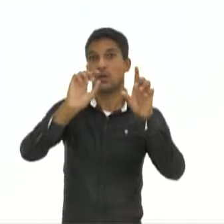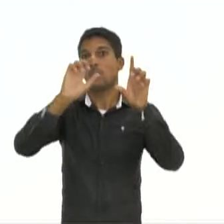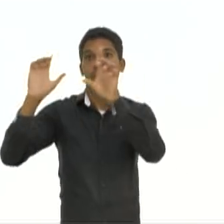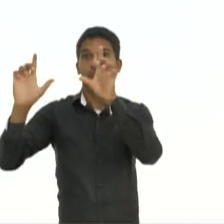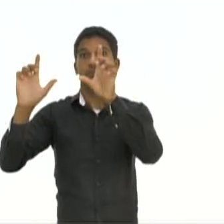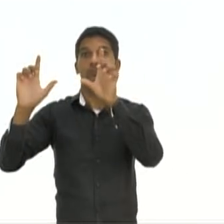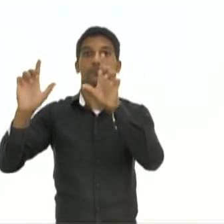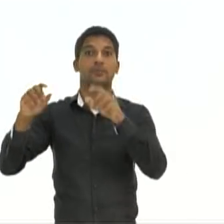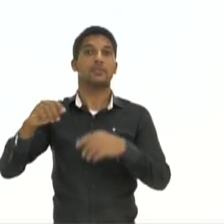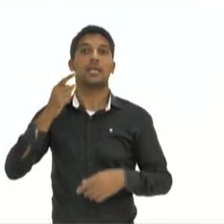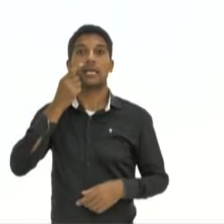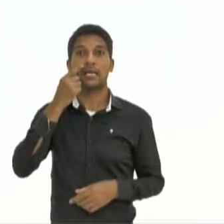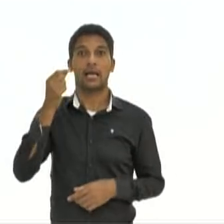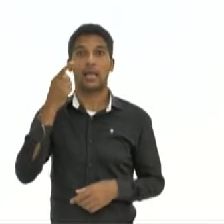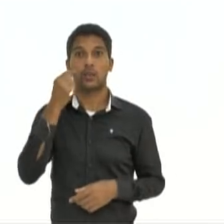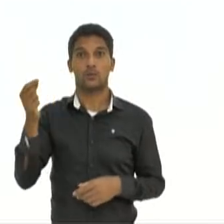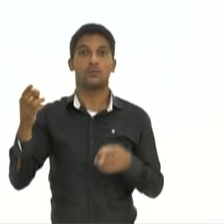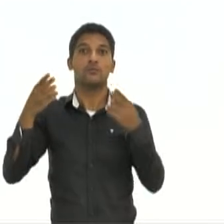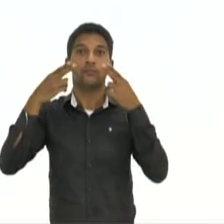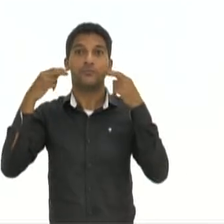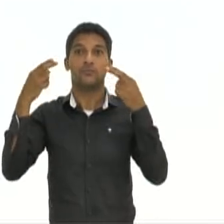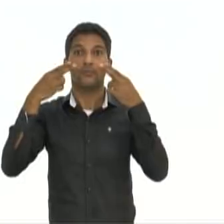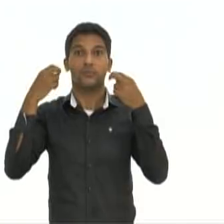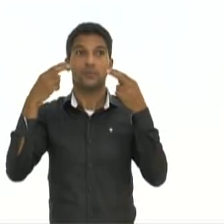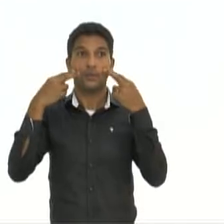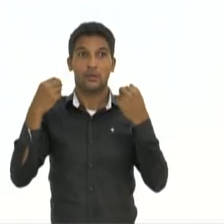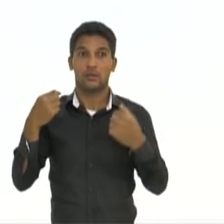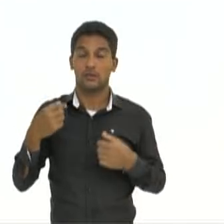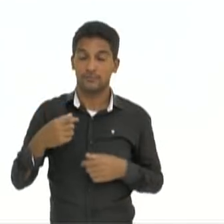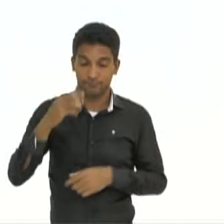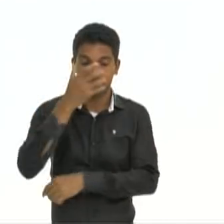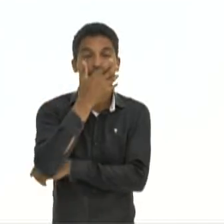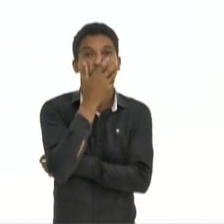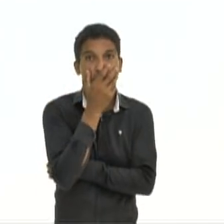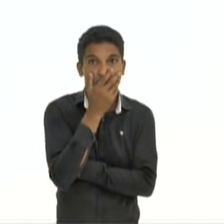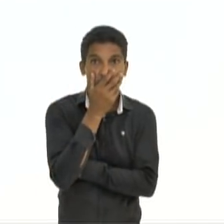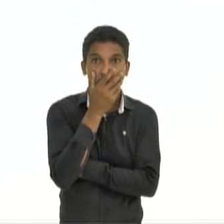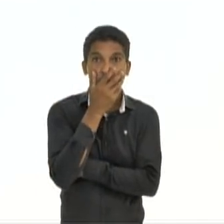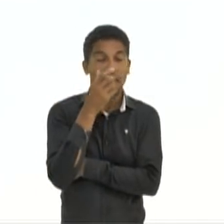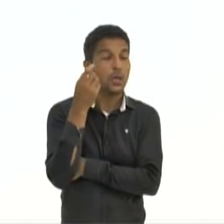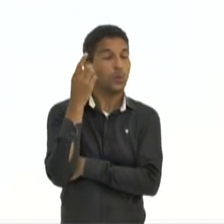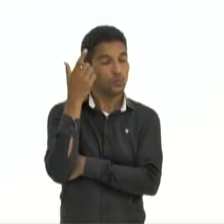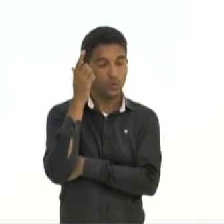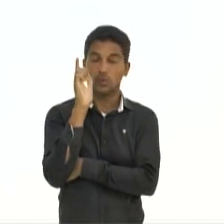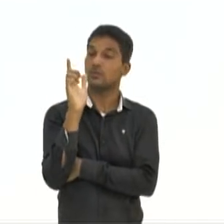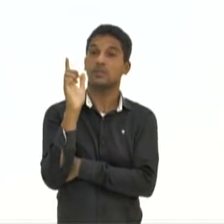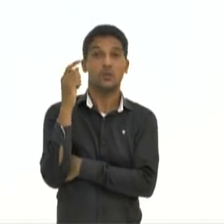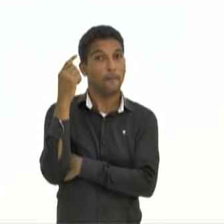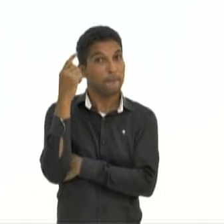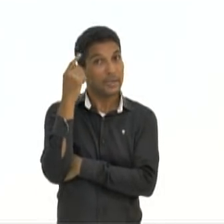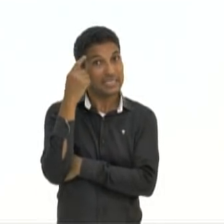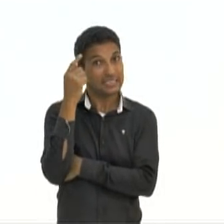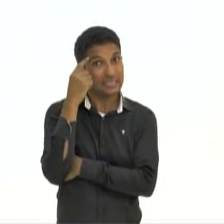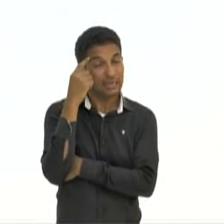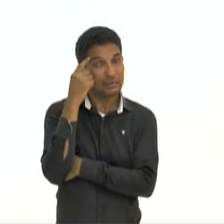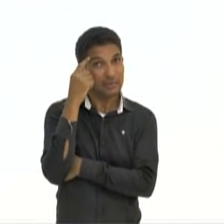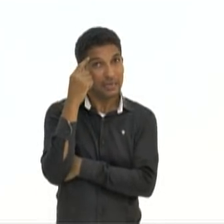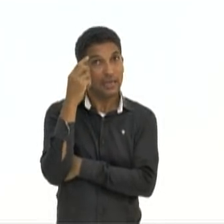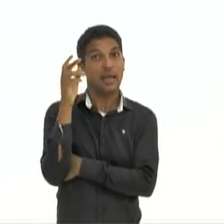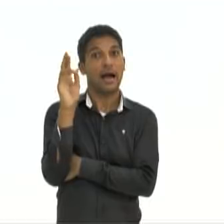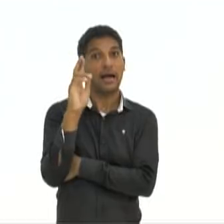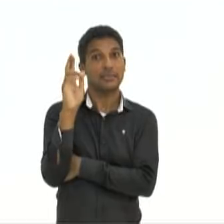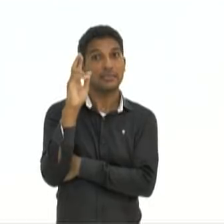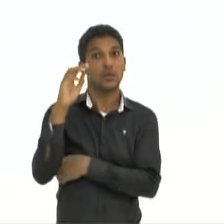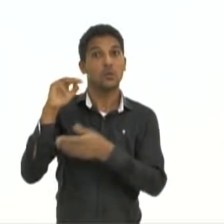novo, né? E aí ele pensa, eu não consigo pensar em uma razão para se pensar em uma atividade